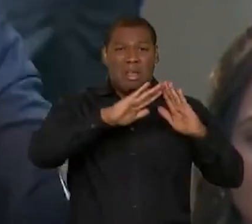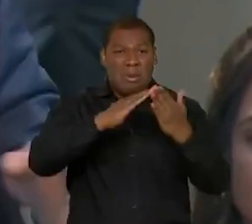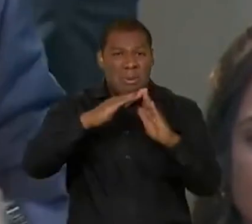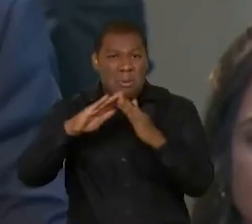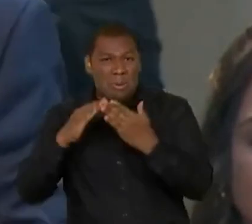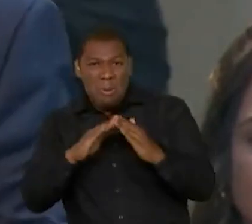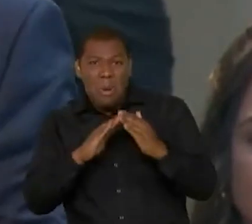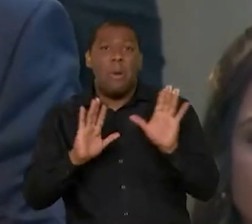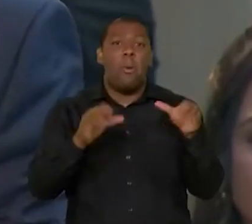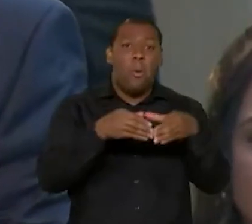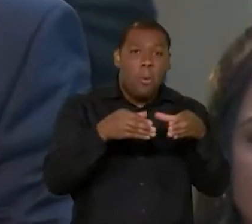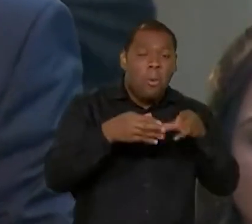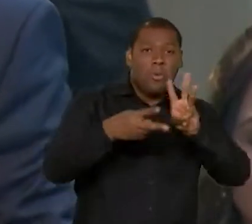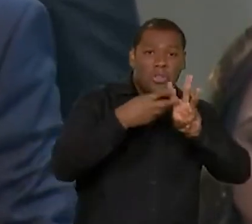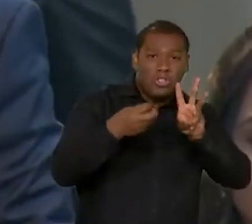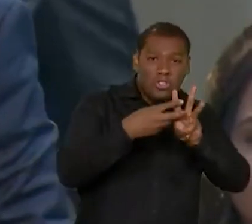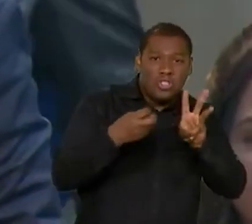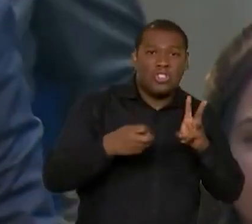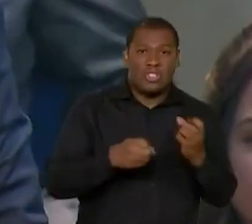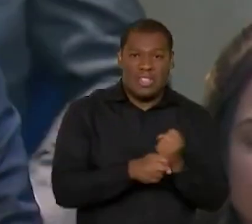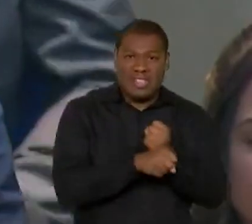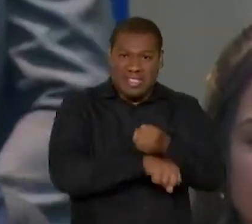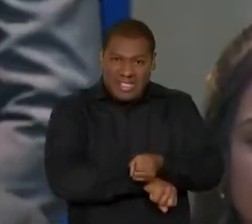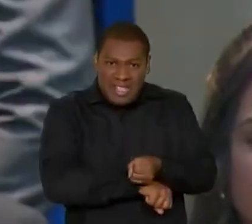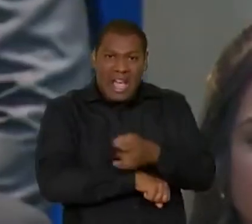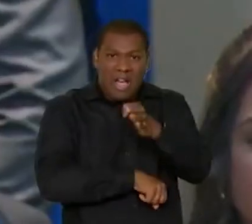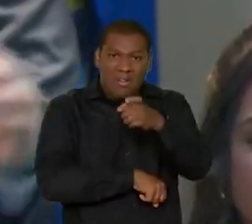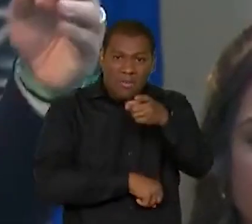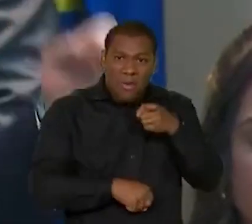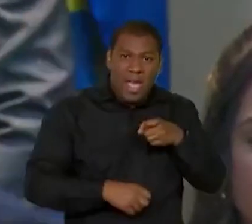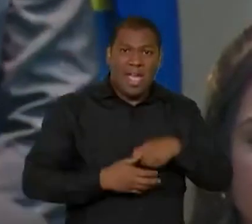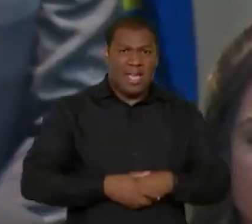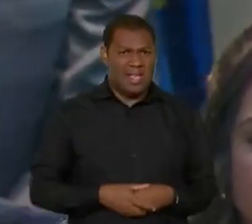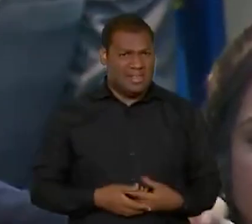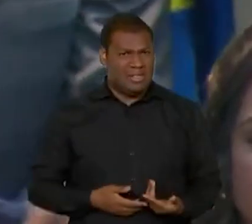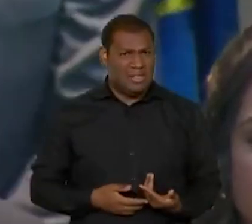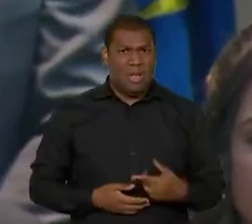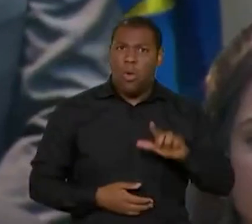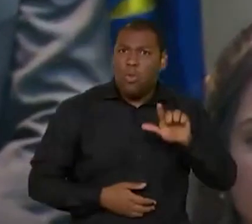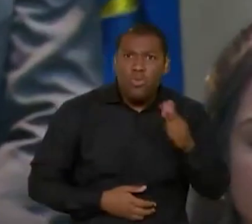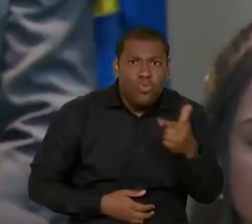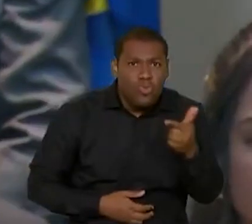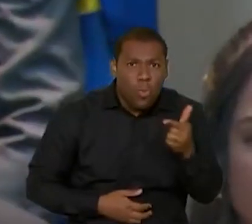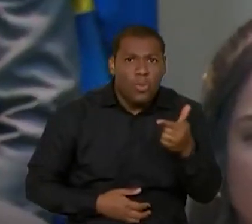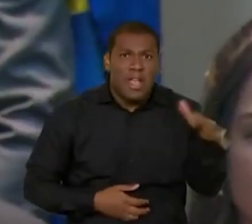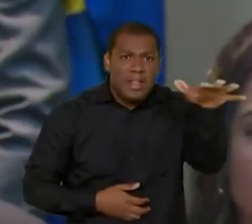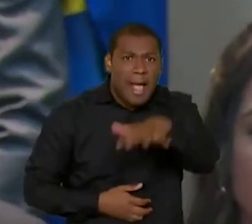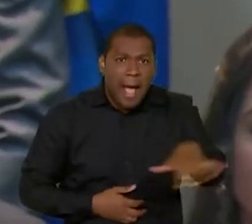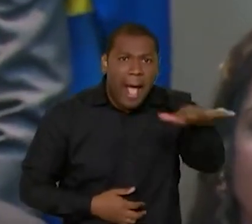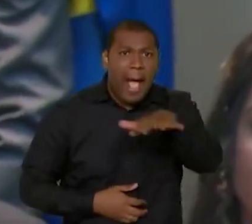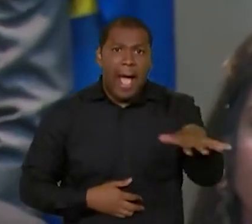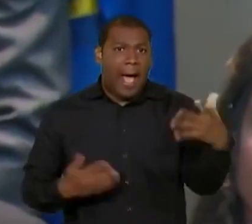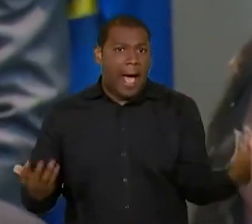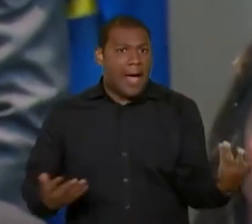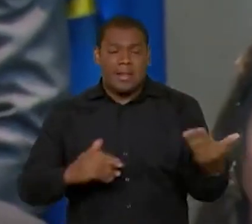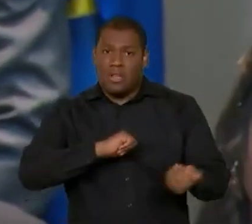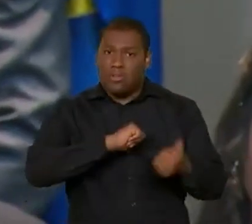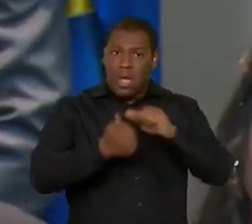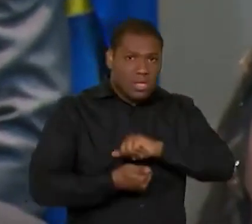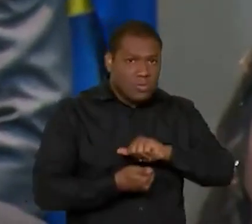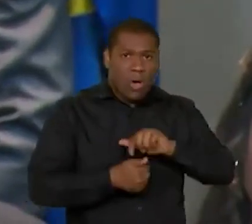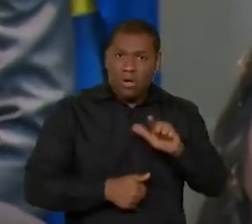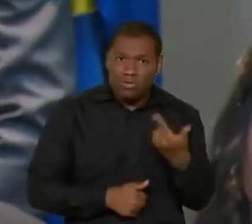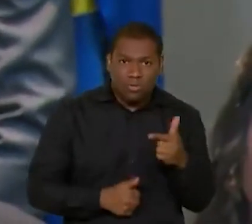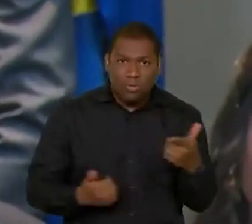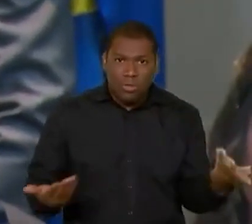povoados, aldeias indígenas e quilombos não tem nem sequer quadra de cimento para que eles possam exercer de forma digna